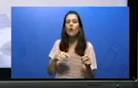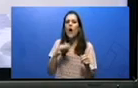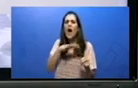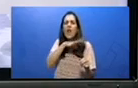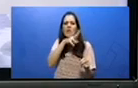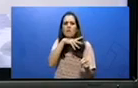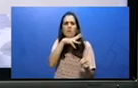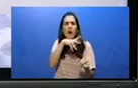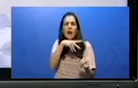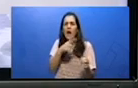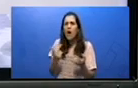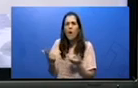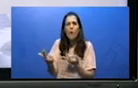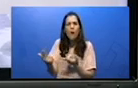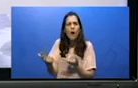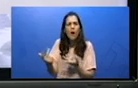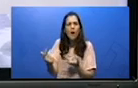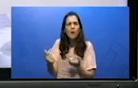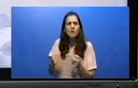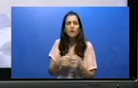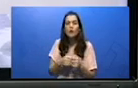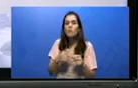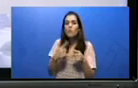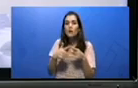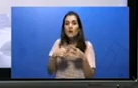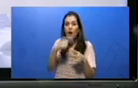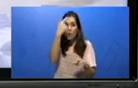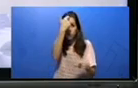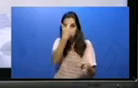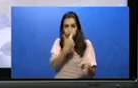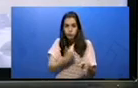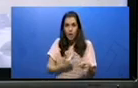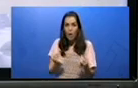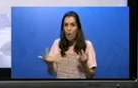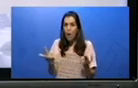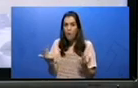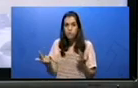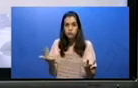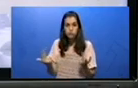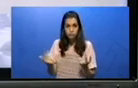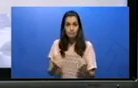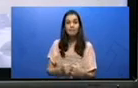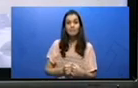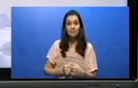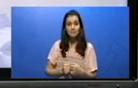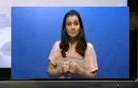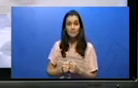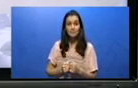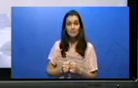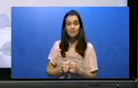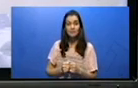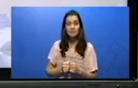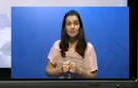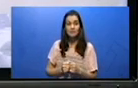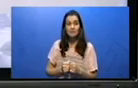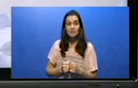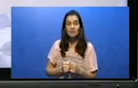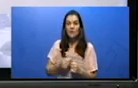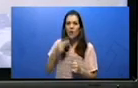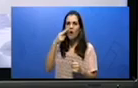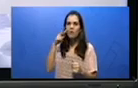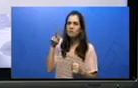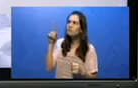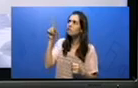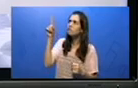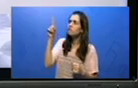simetria bilateral foram os plateumintos, possivelmente um ancestral de uma planária. Aqui eu sigo como exemplo, eu faço